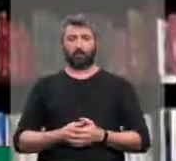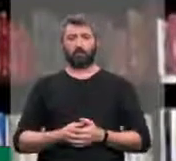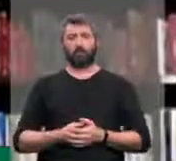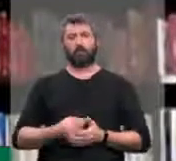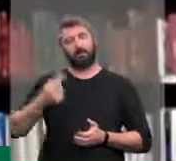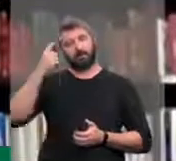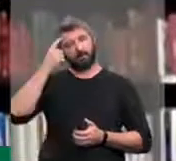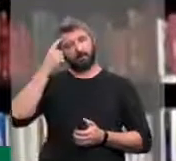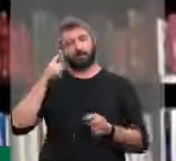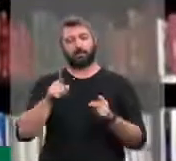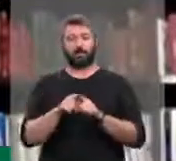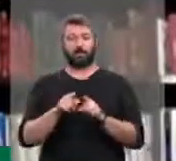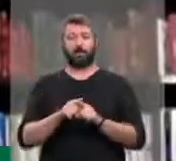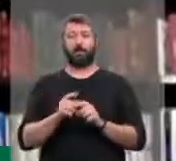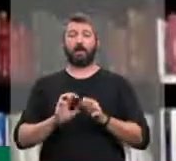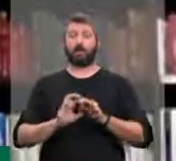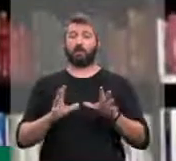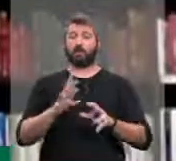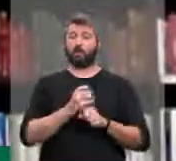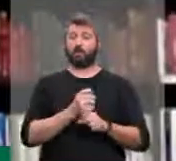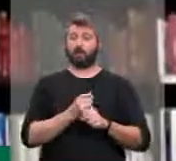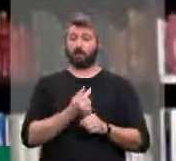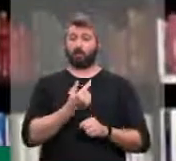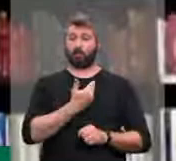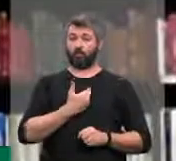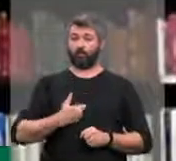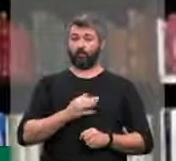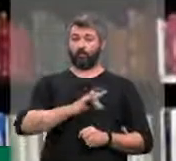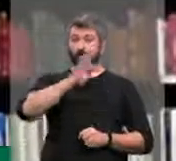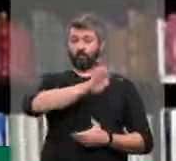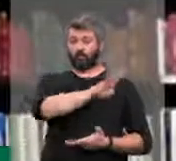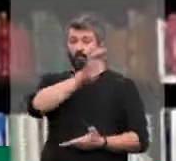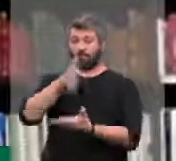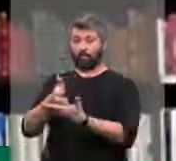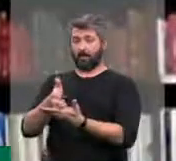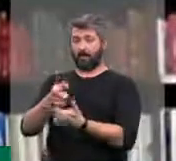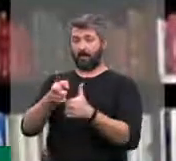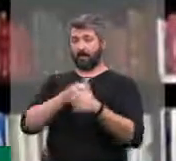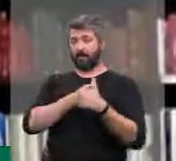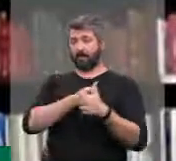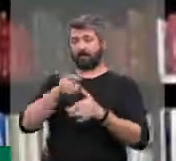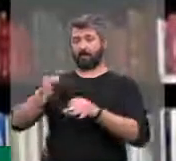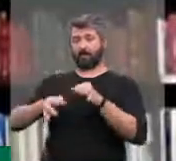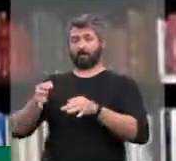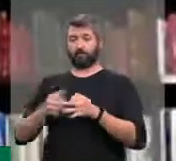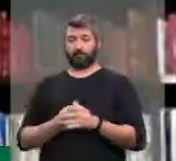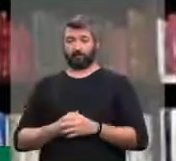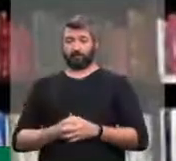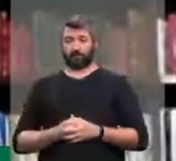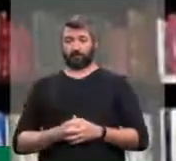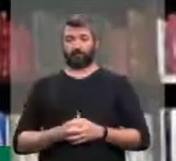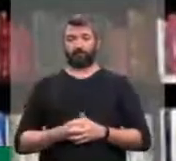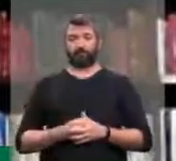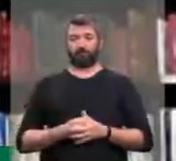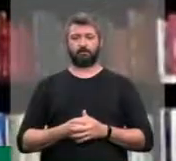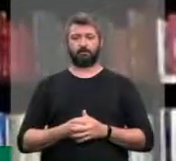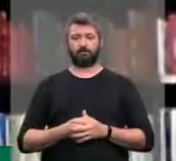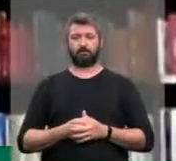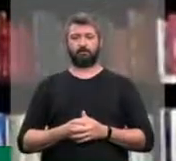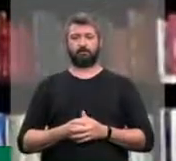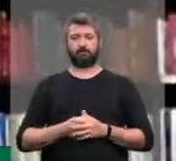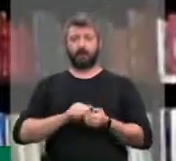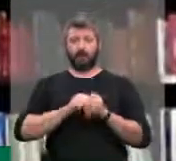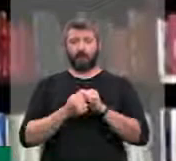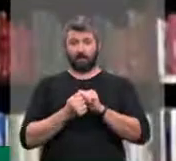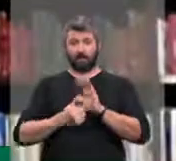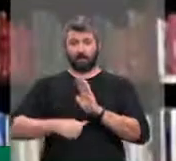as disponibilidades orçamentárias e financeiras da União para o pagamento dos débitos judiciais em cada exercício financeiro. O primeiro ajuste